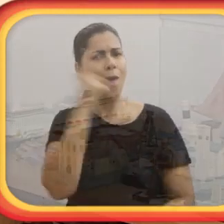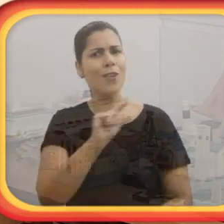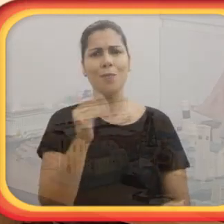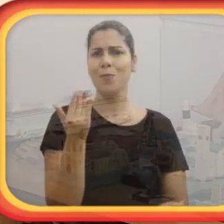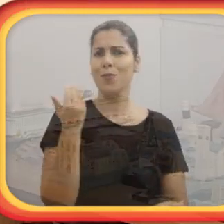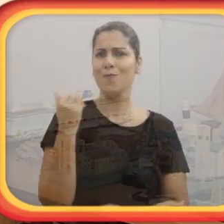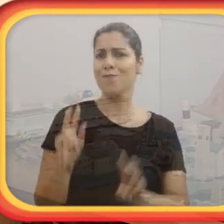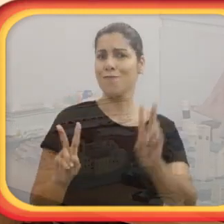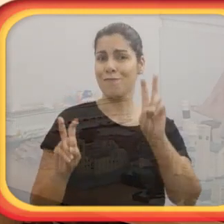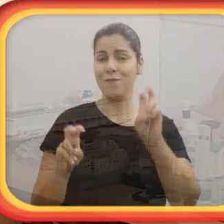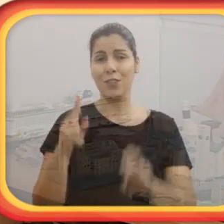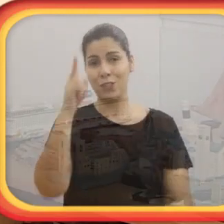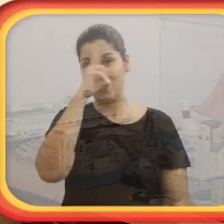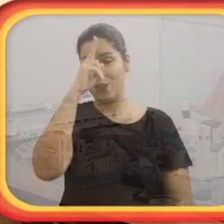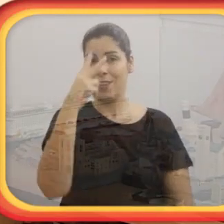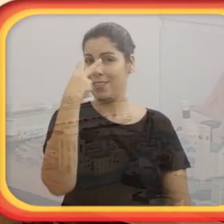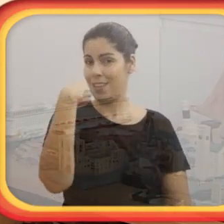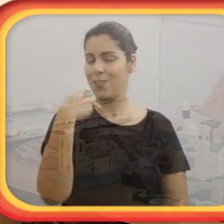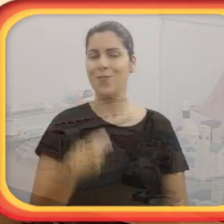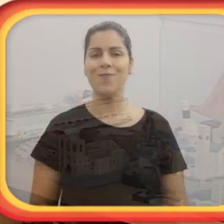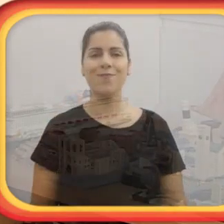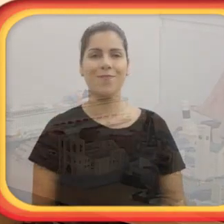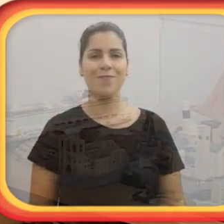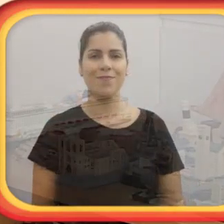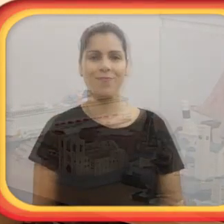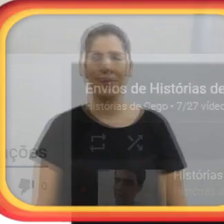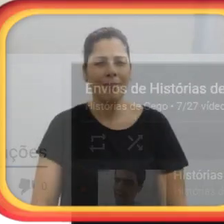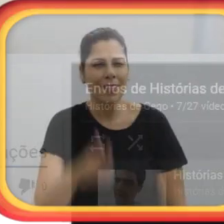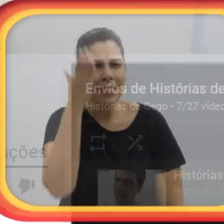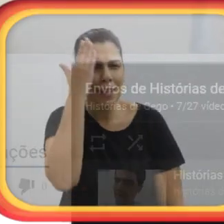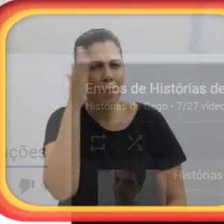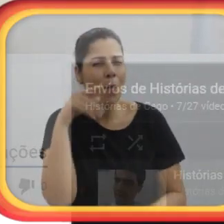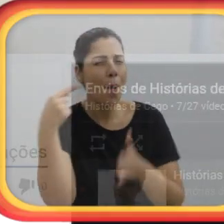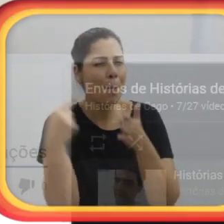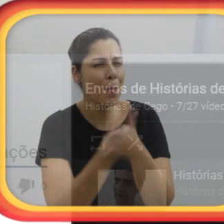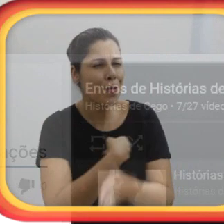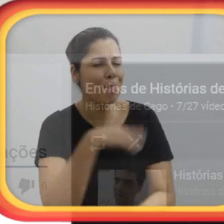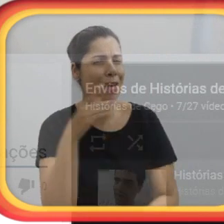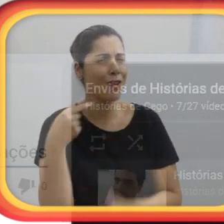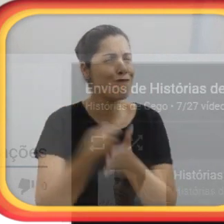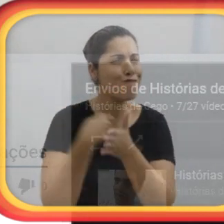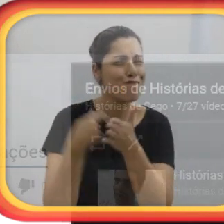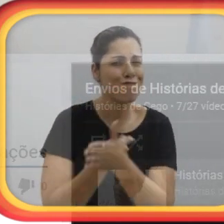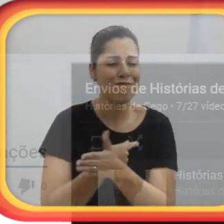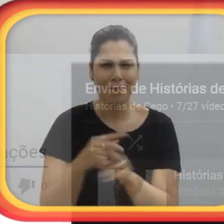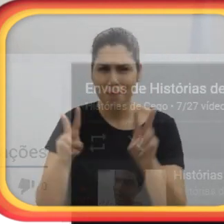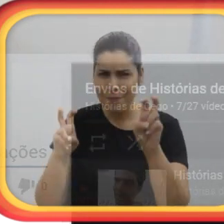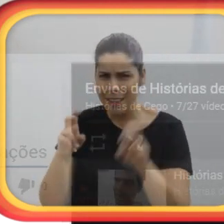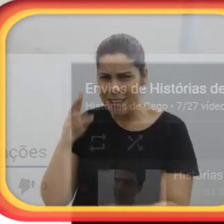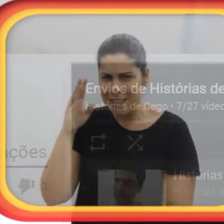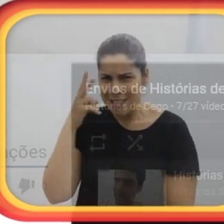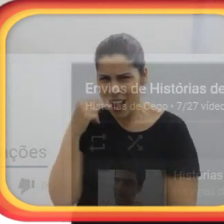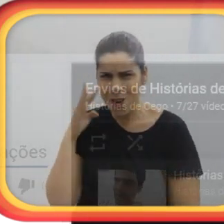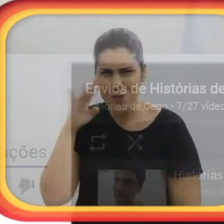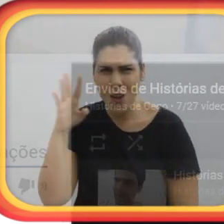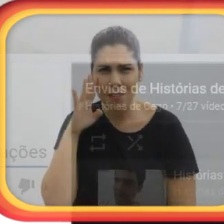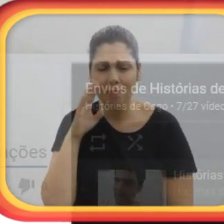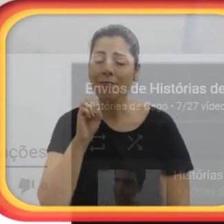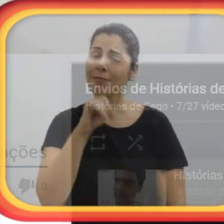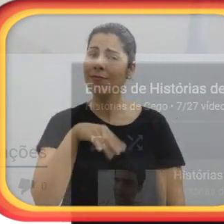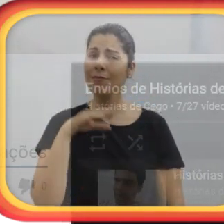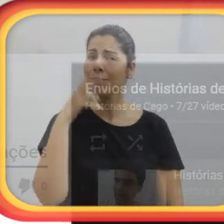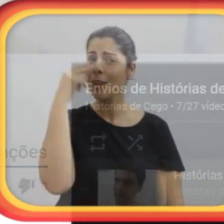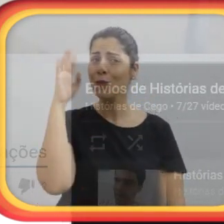no YouTube, que é a conquista mais recente do Histórias de Cego. Sabe qual a pergunta que mais me fazem? Vídeo. Cego